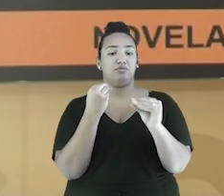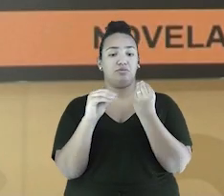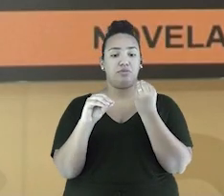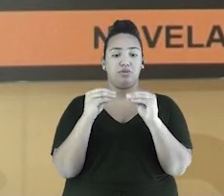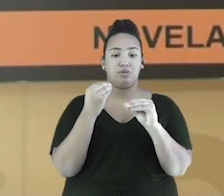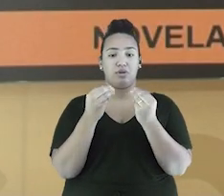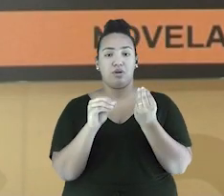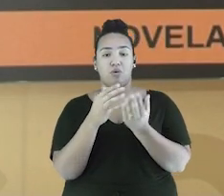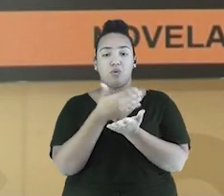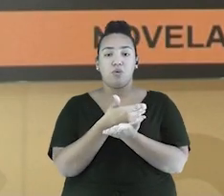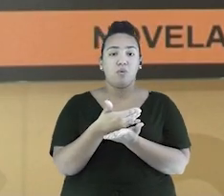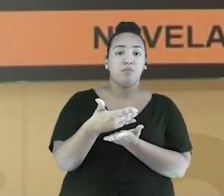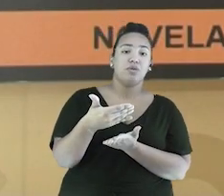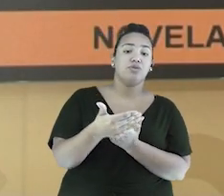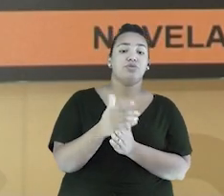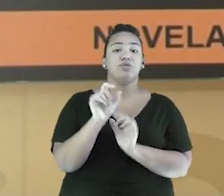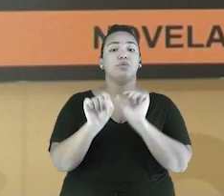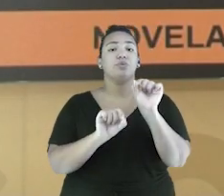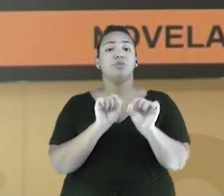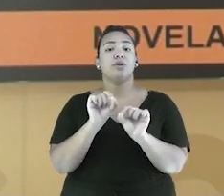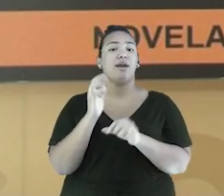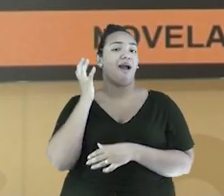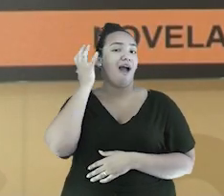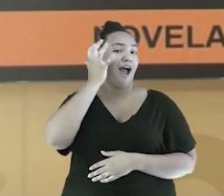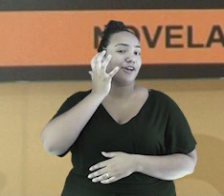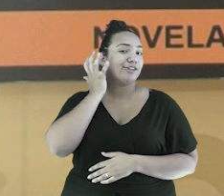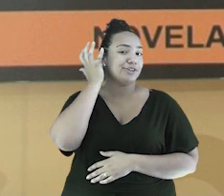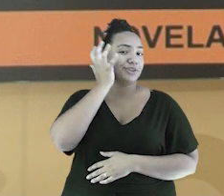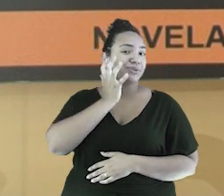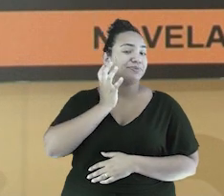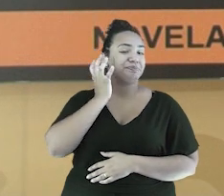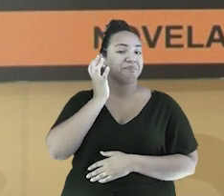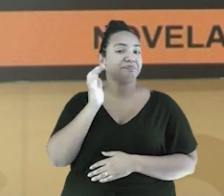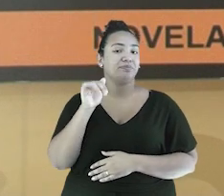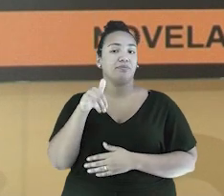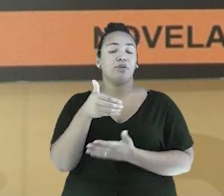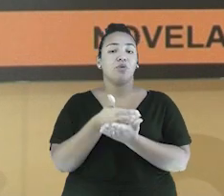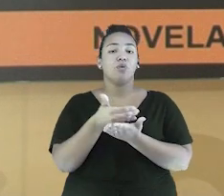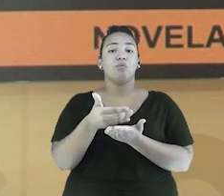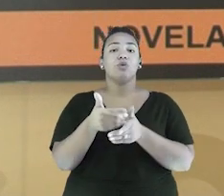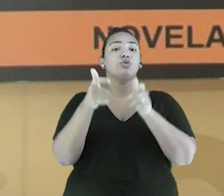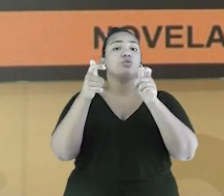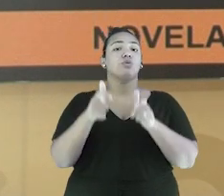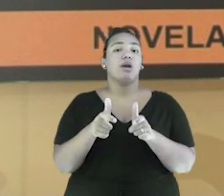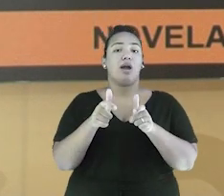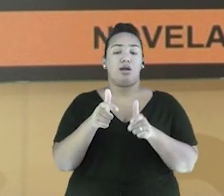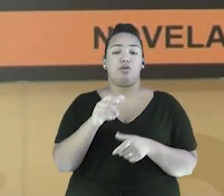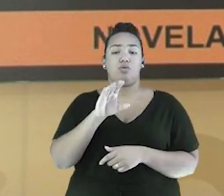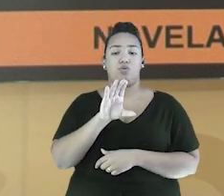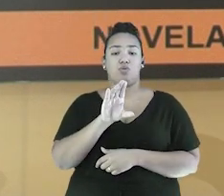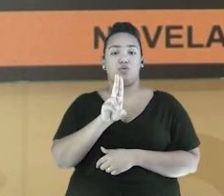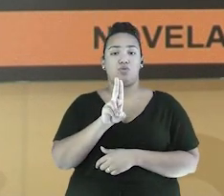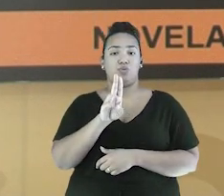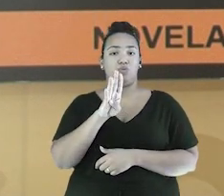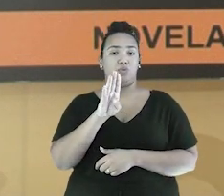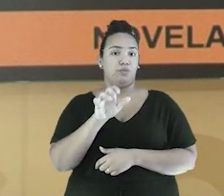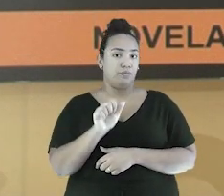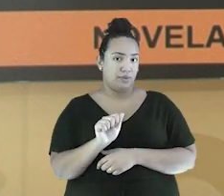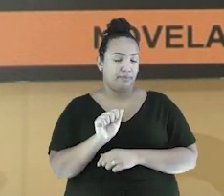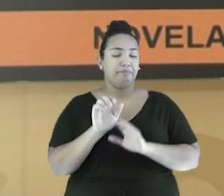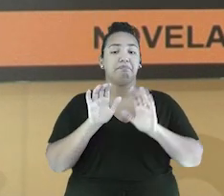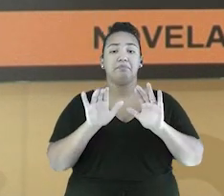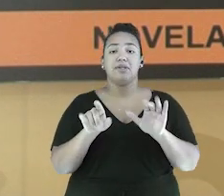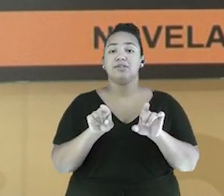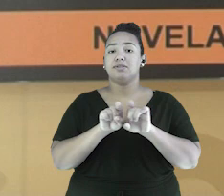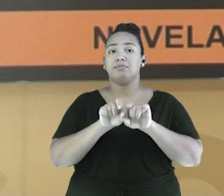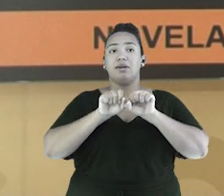passaram a ser interpretadas via rádio. Essa revolução começou em Cuba, mas logo se espalhou por outros países da América